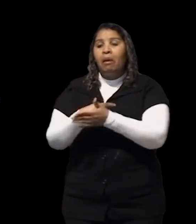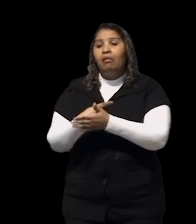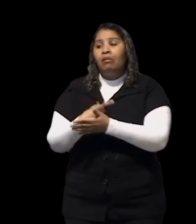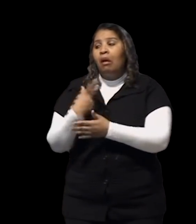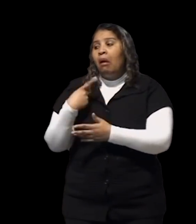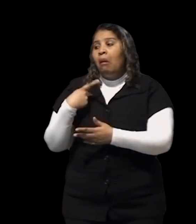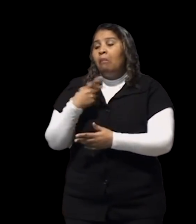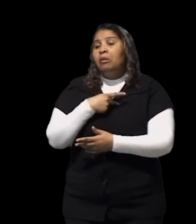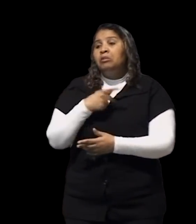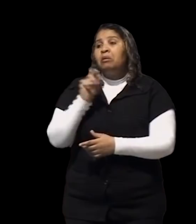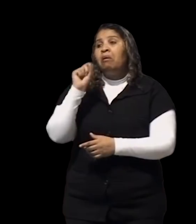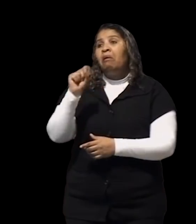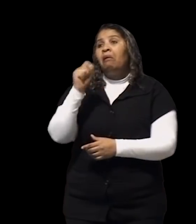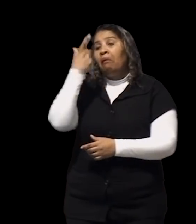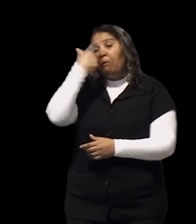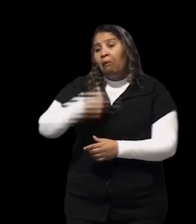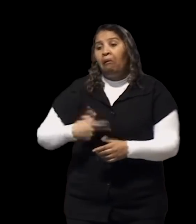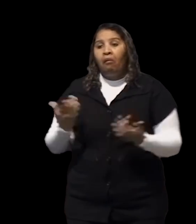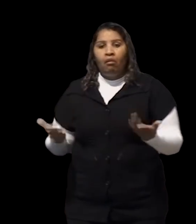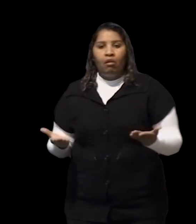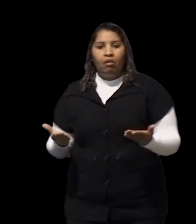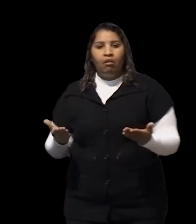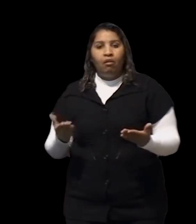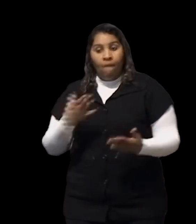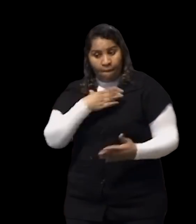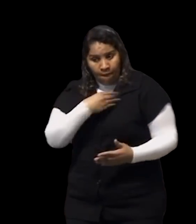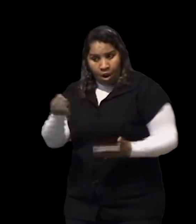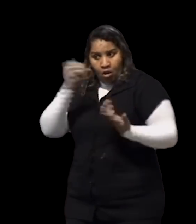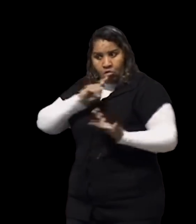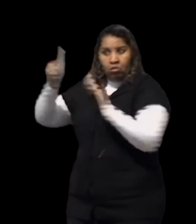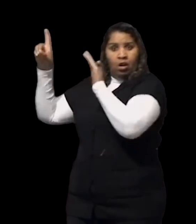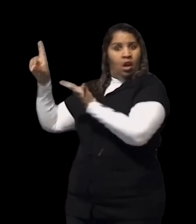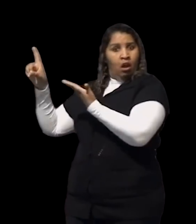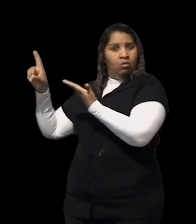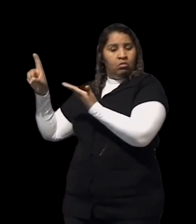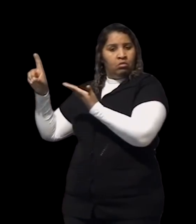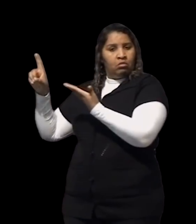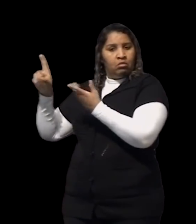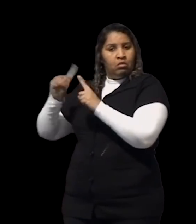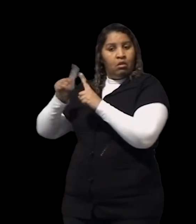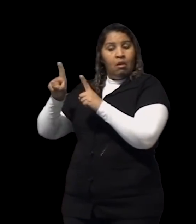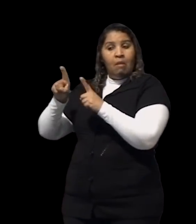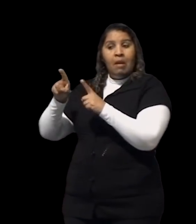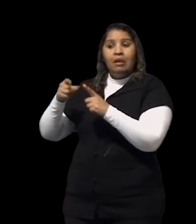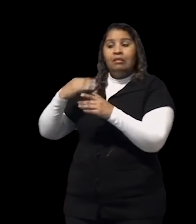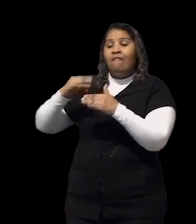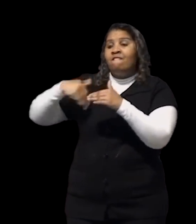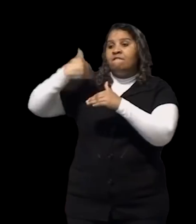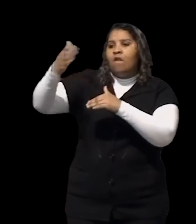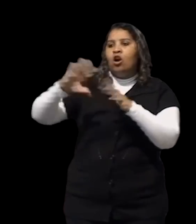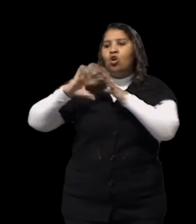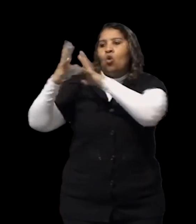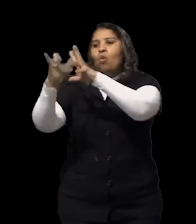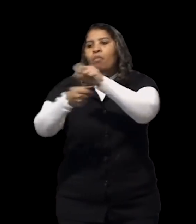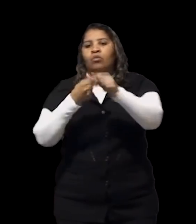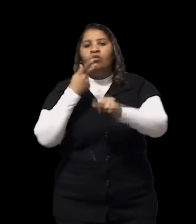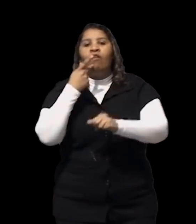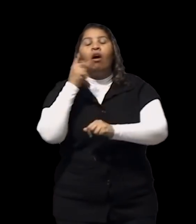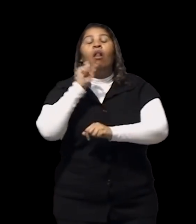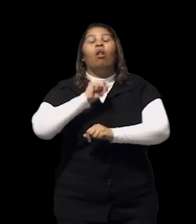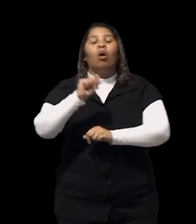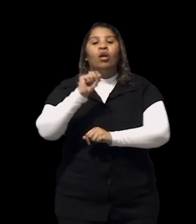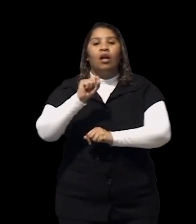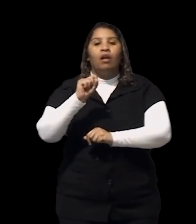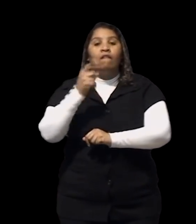Deus mas o mundo vai dar para você um apelido horrível o mundo vai querer dizer que você não é filho de Deus ele vai querer olhar